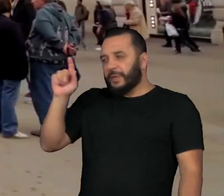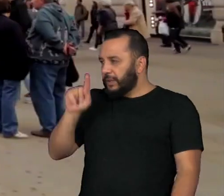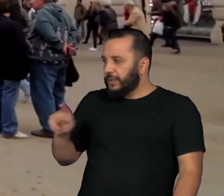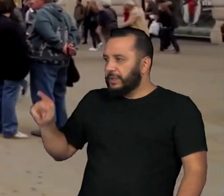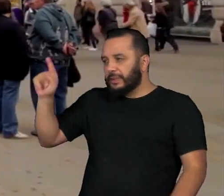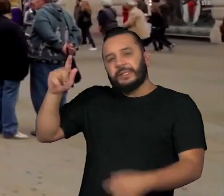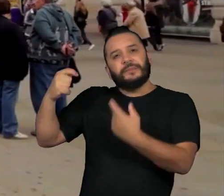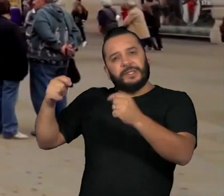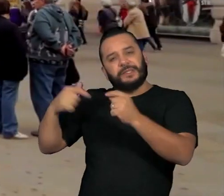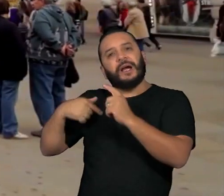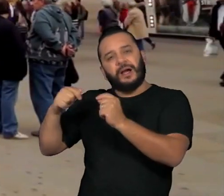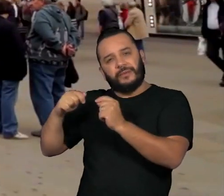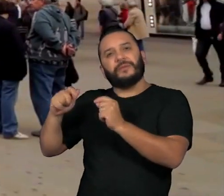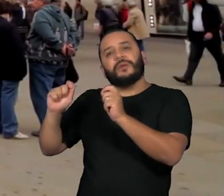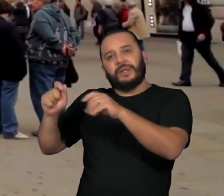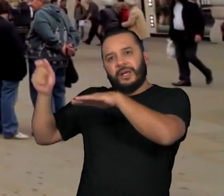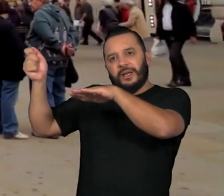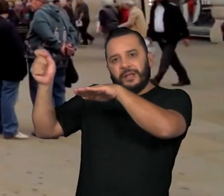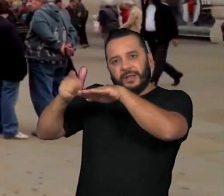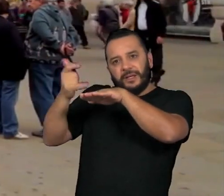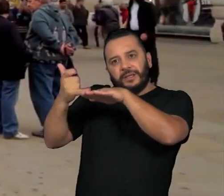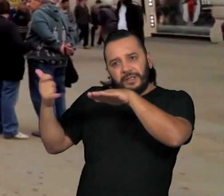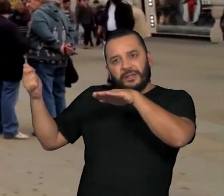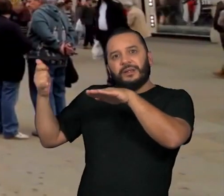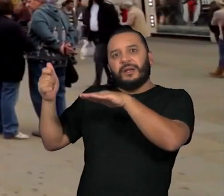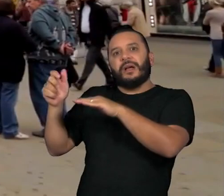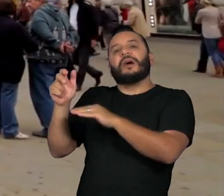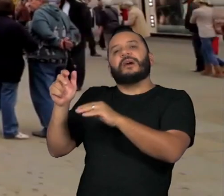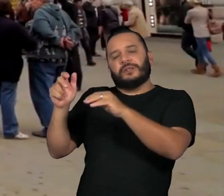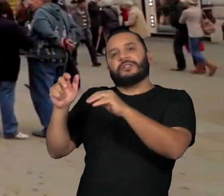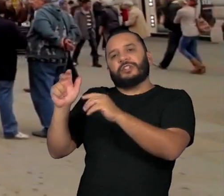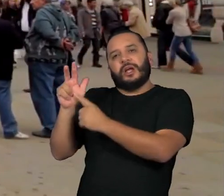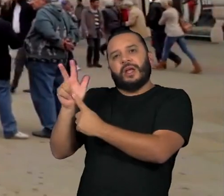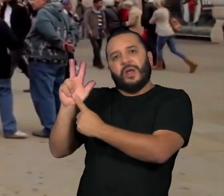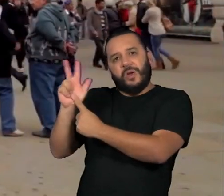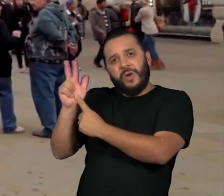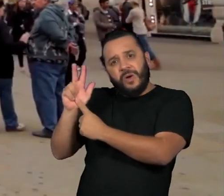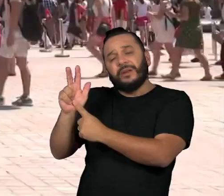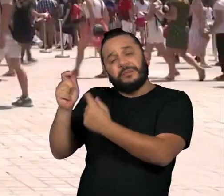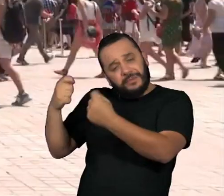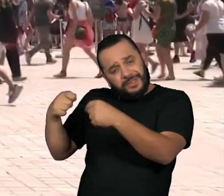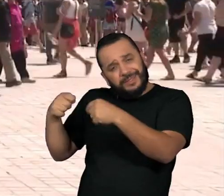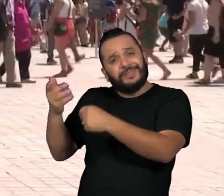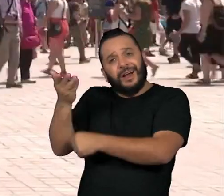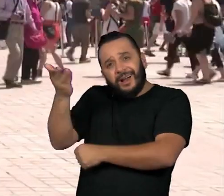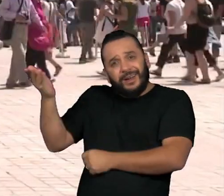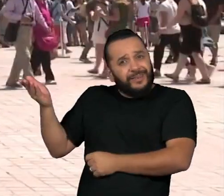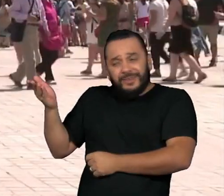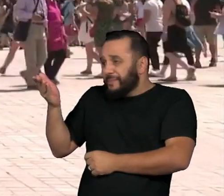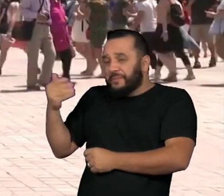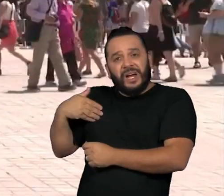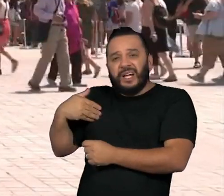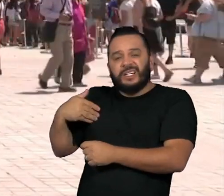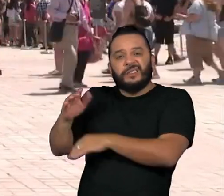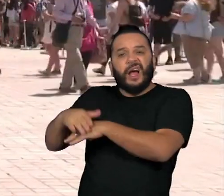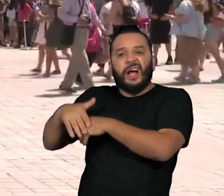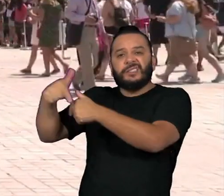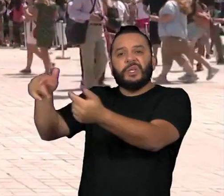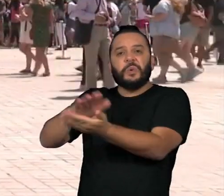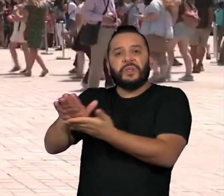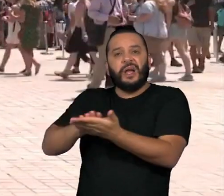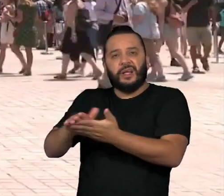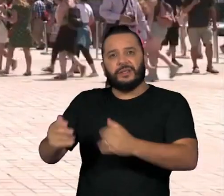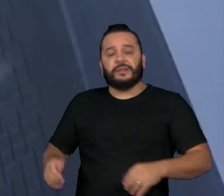energias renováveis como solar e eólica de uma maneira mais intensa. Os países desenvolvidos,